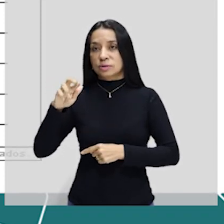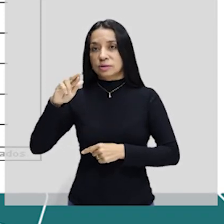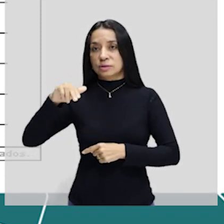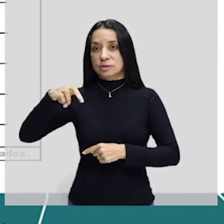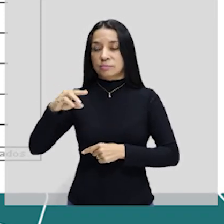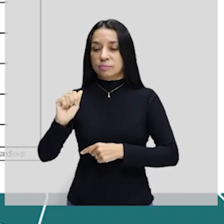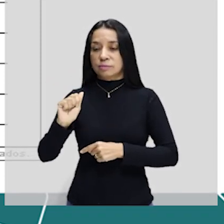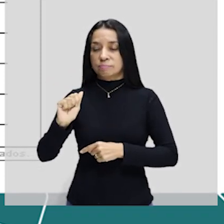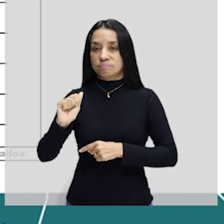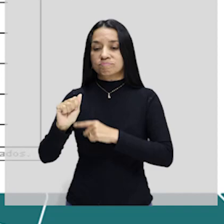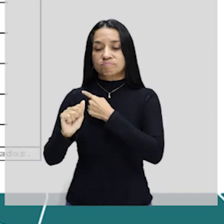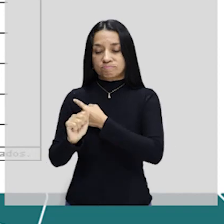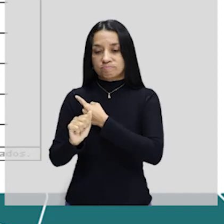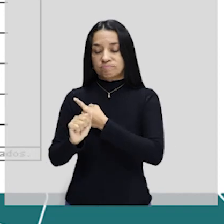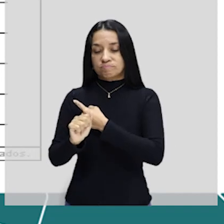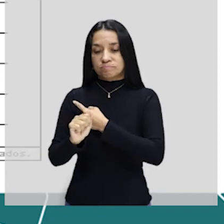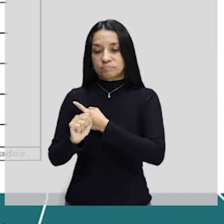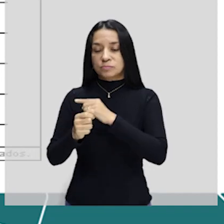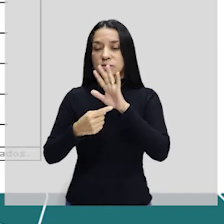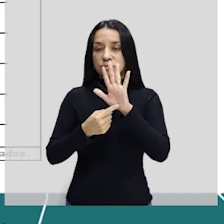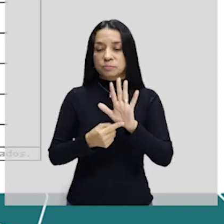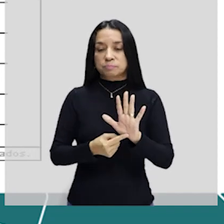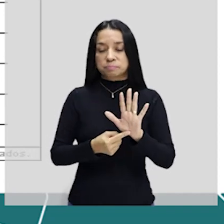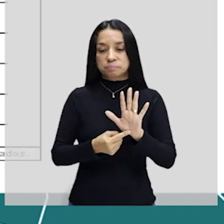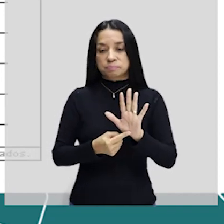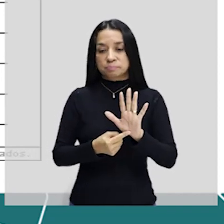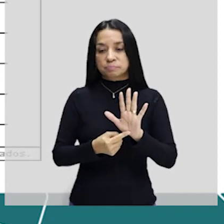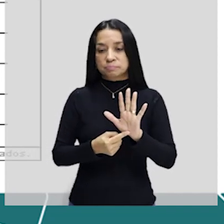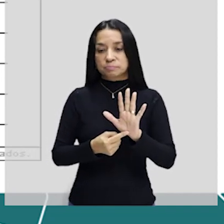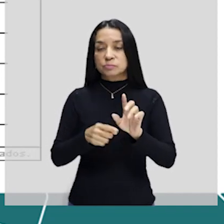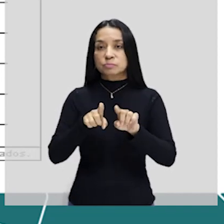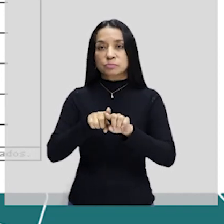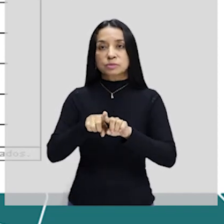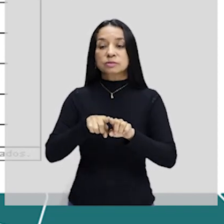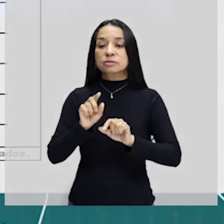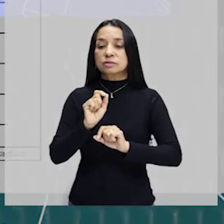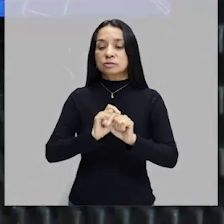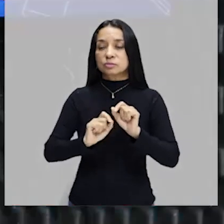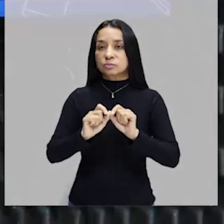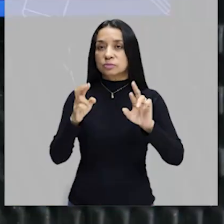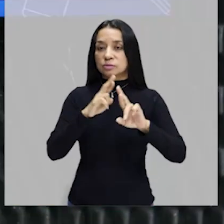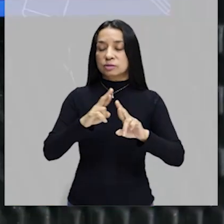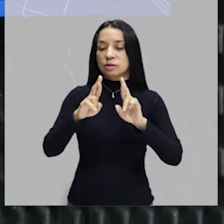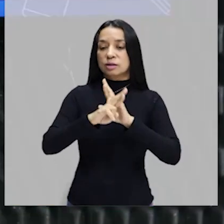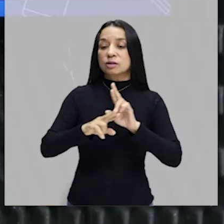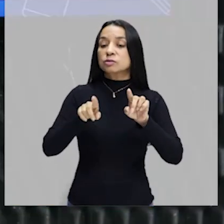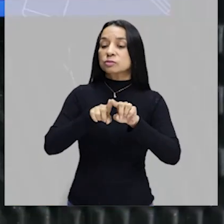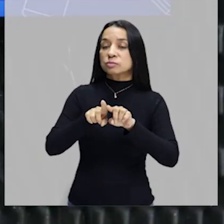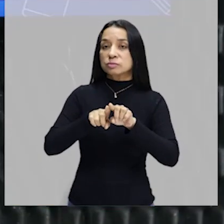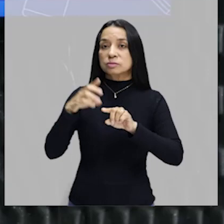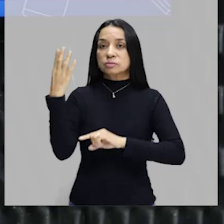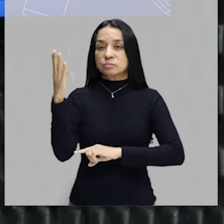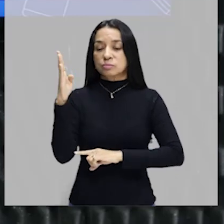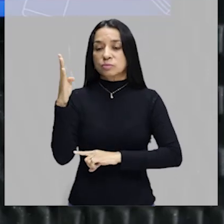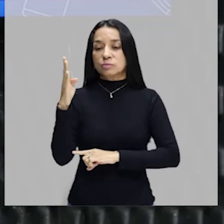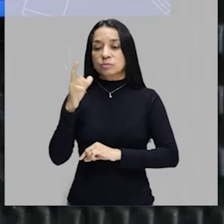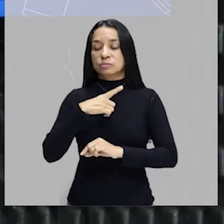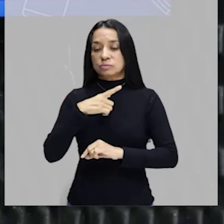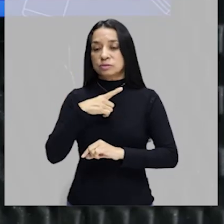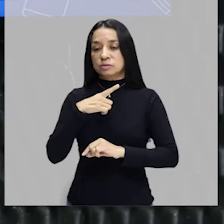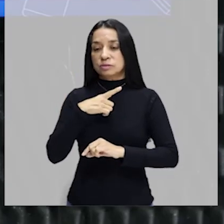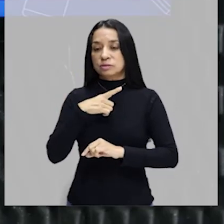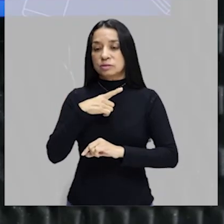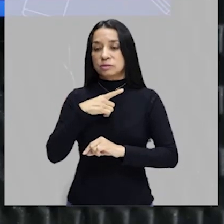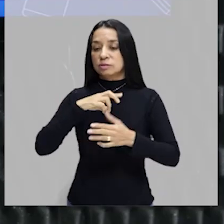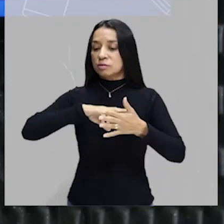nessas árvores, elas apresentam um parentesco, né, as relações de parentesco biológico que existem entre